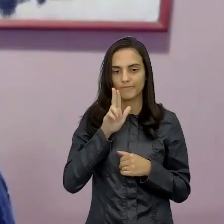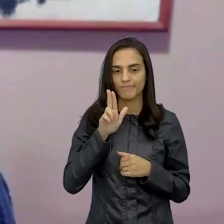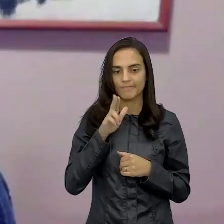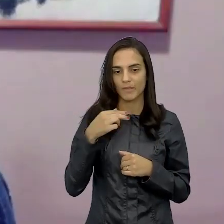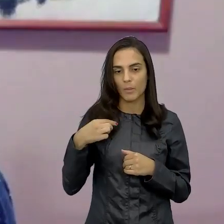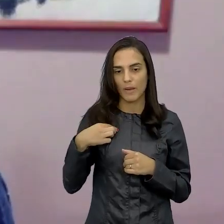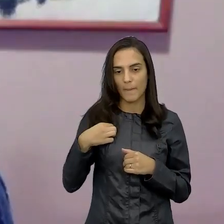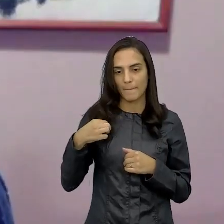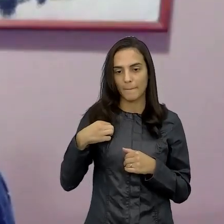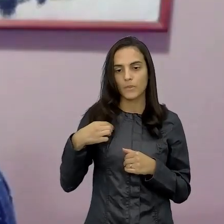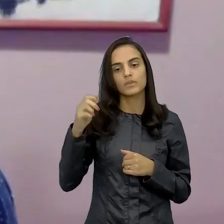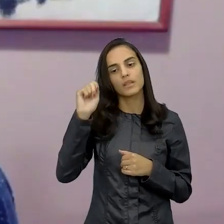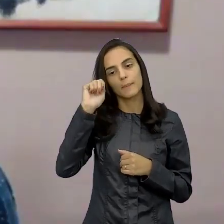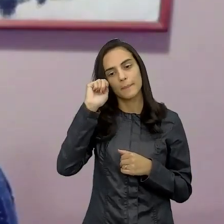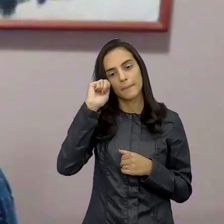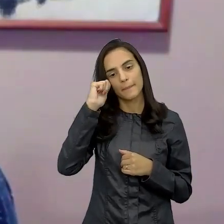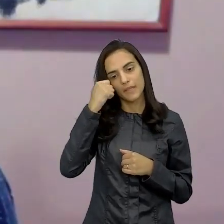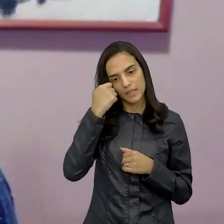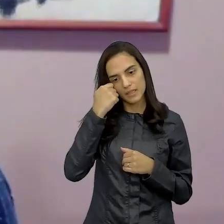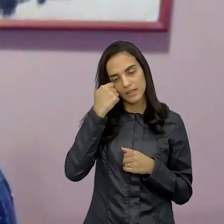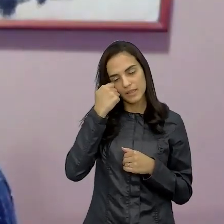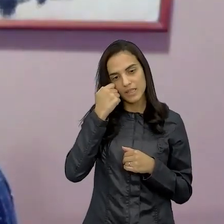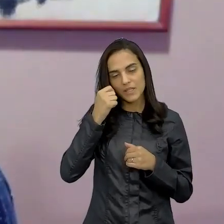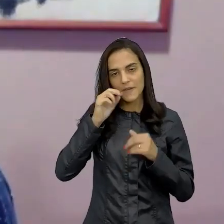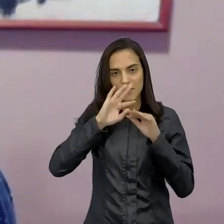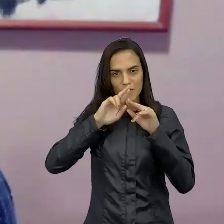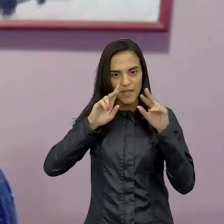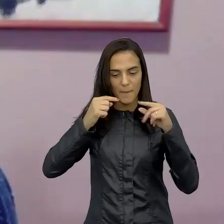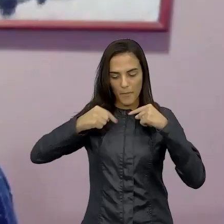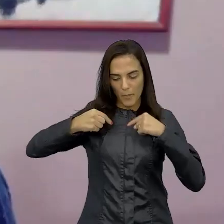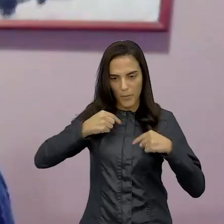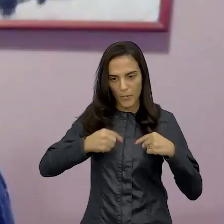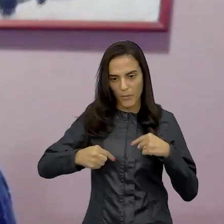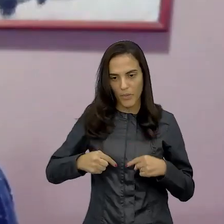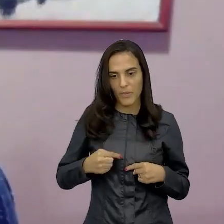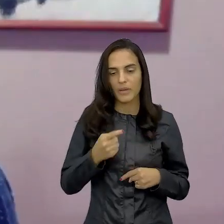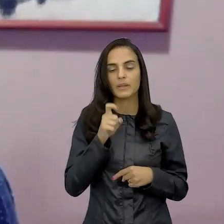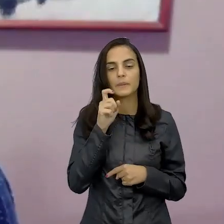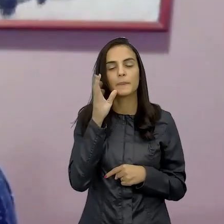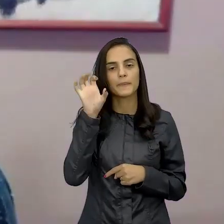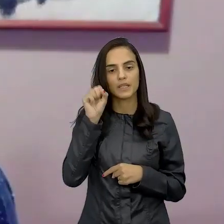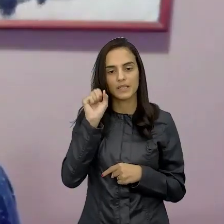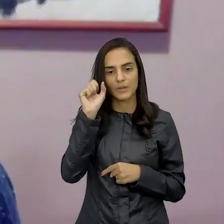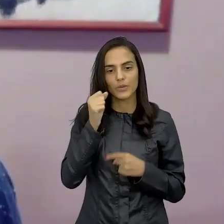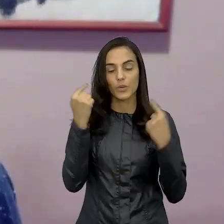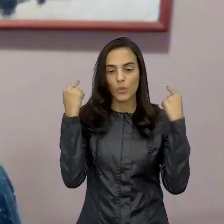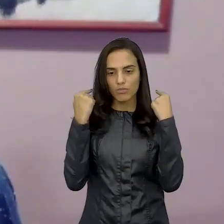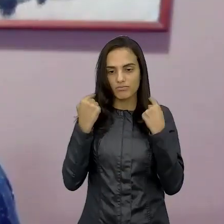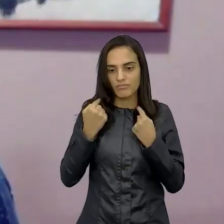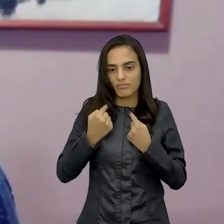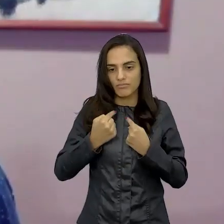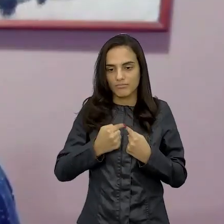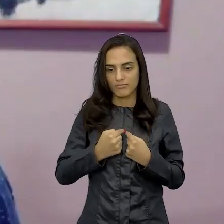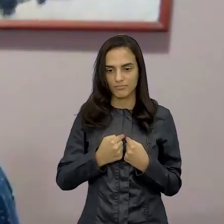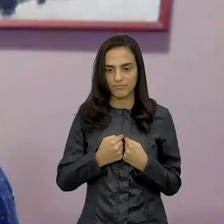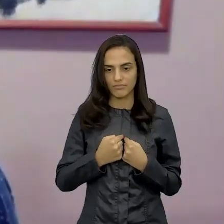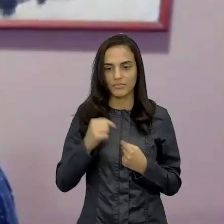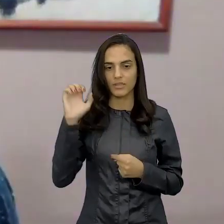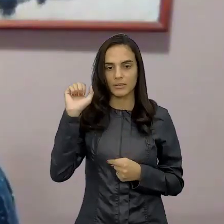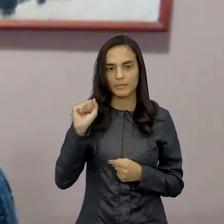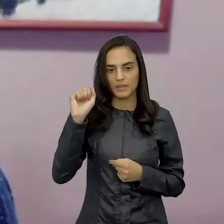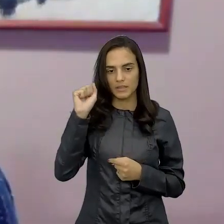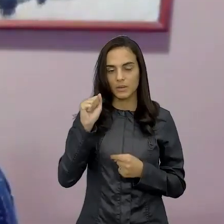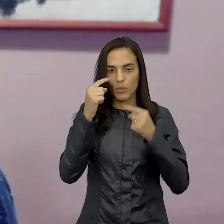blusa preta, salpicada de pontos brancos e um colar branco. Eu uso um